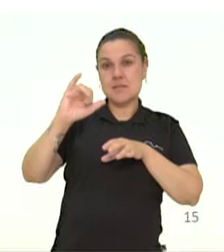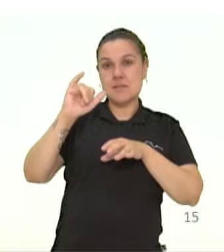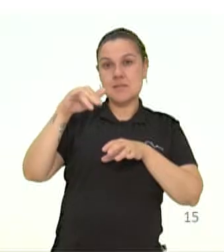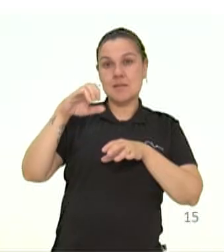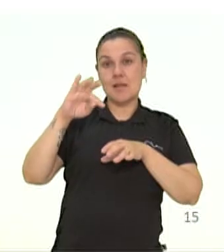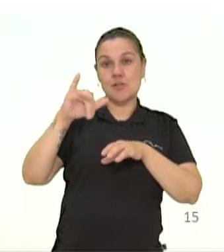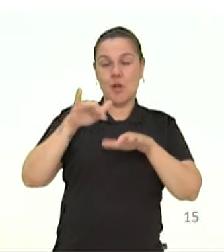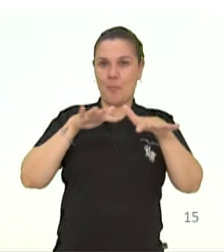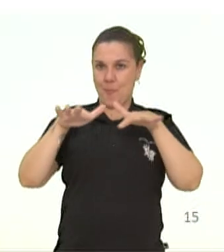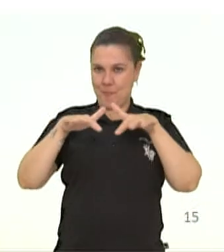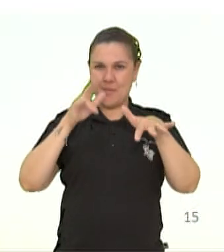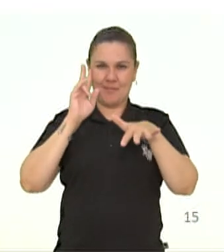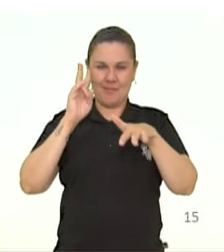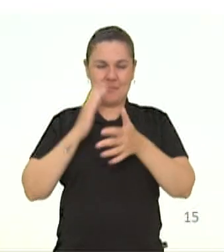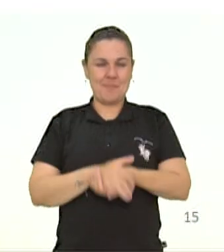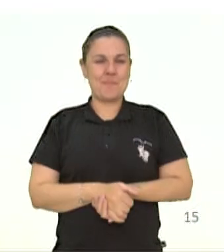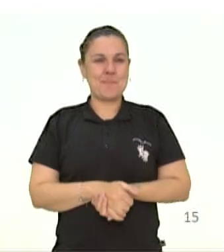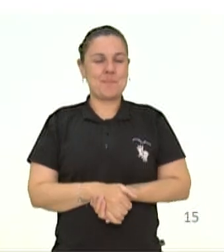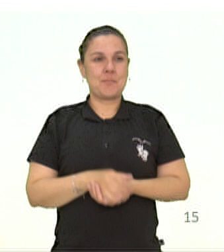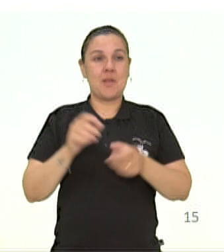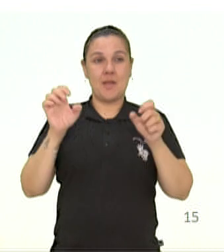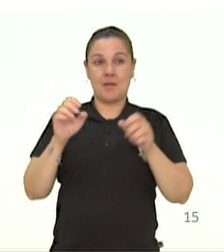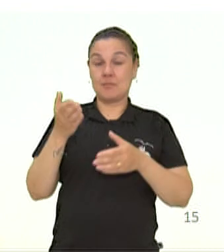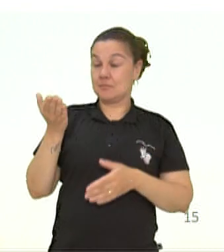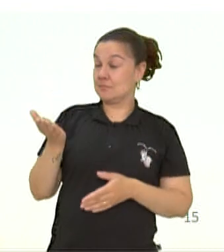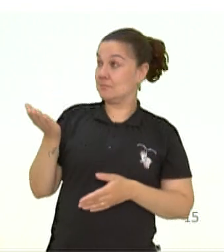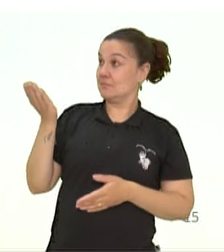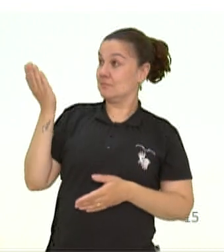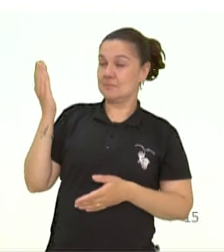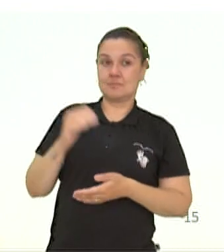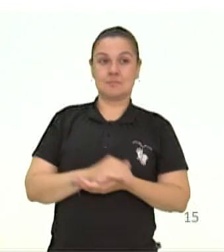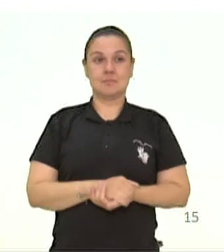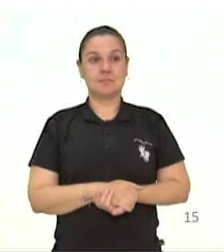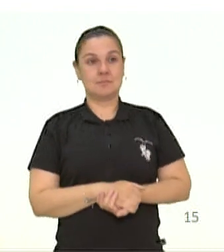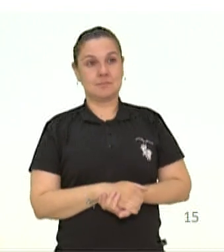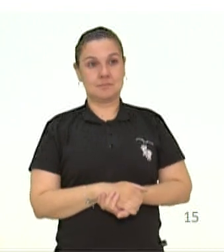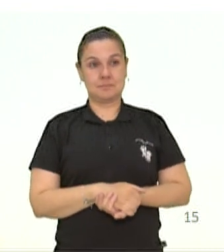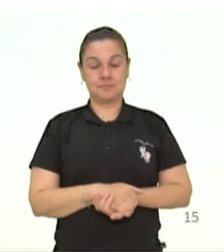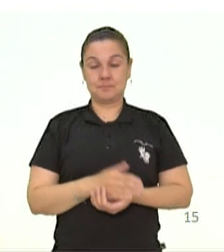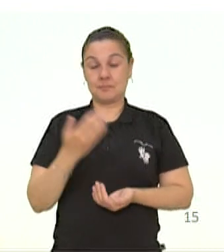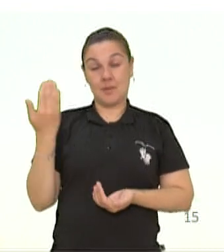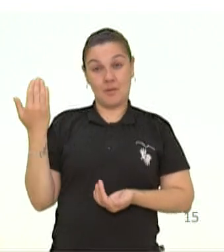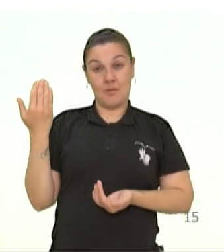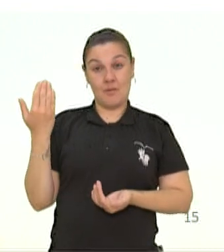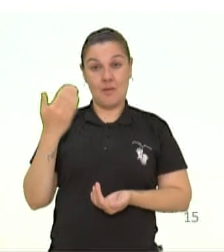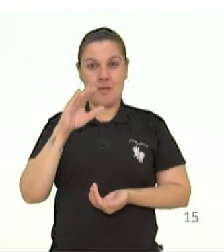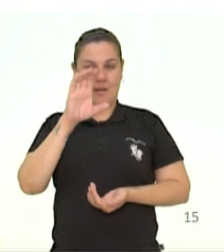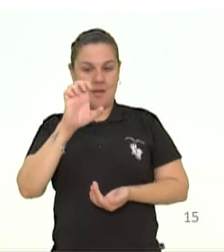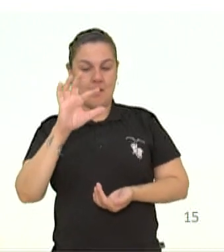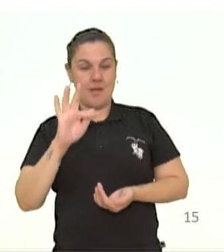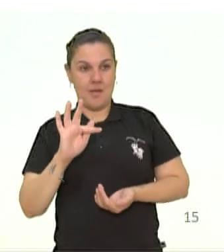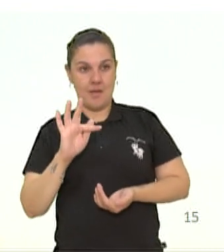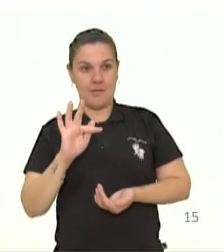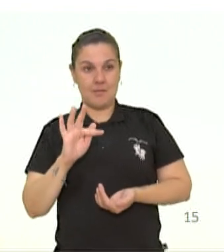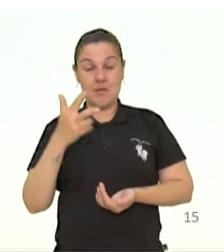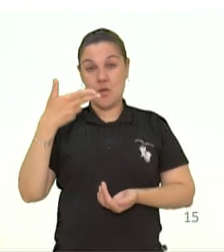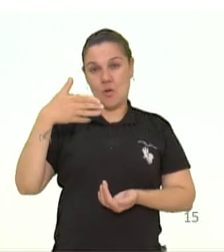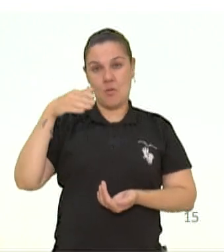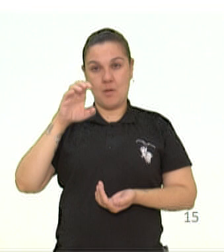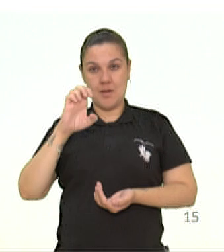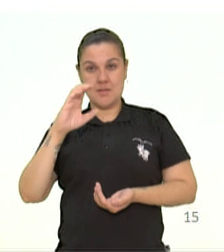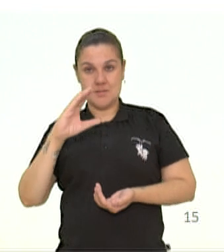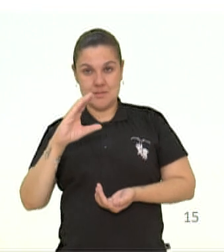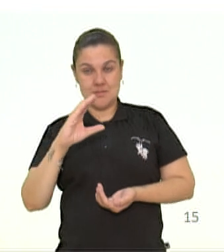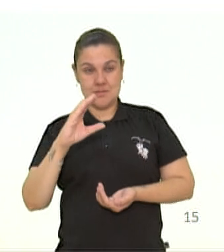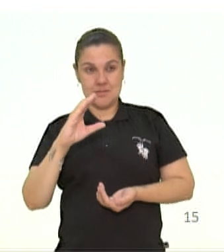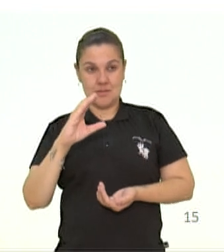dos movimentos. Então, ele elaborou essa equação, ó, a energia que a luz chega, a energia dos fótons, é igual à energia cinética